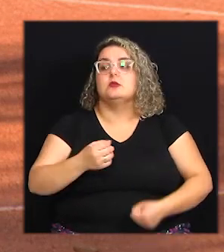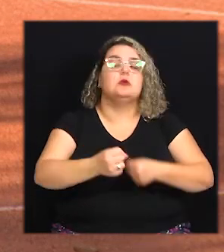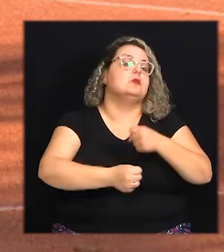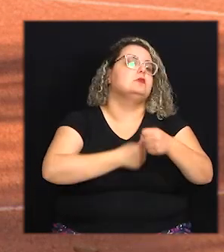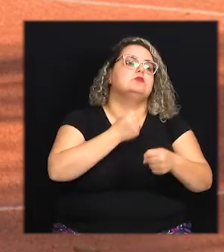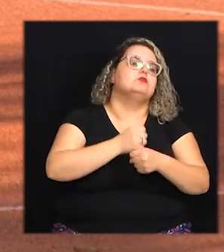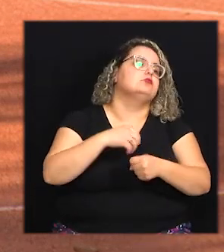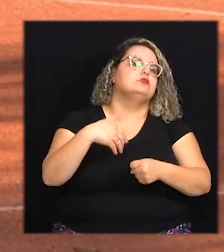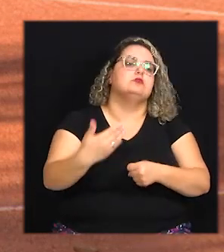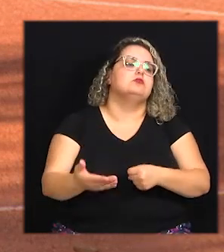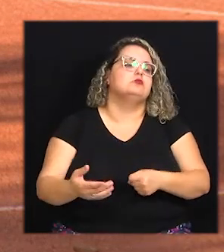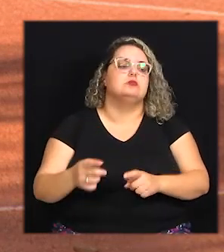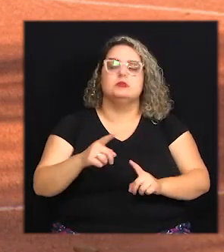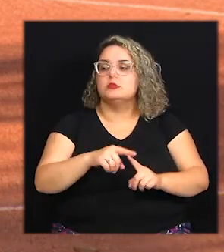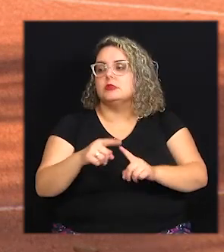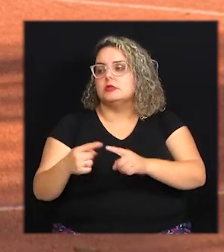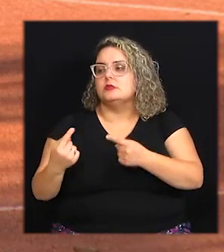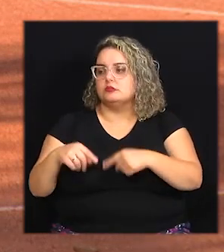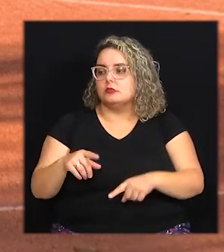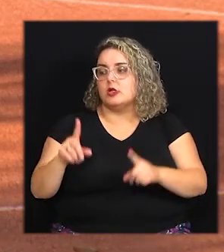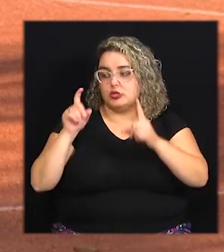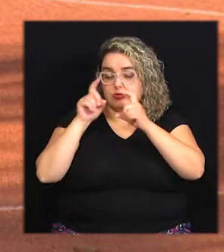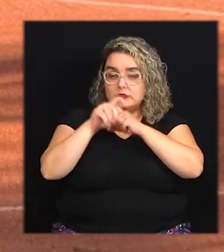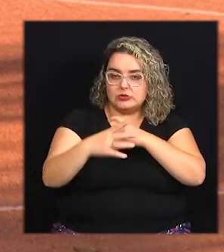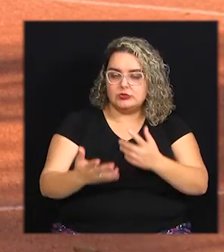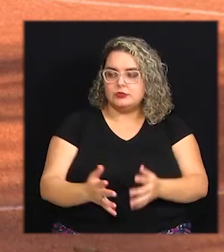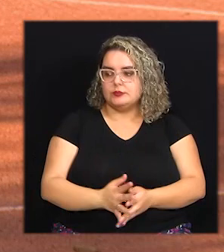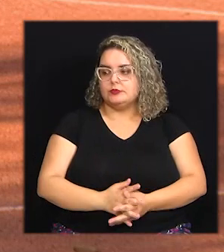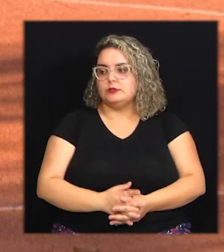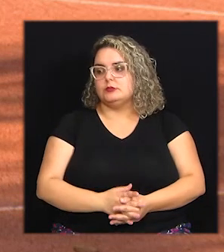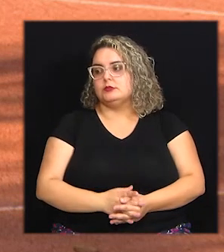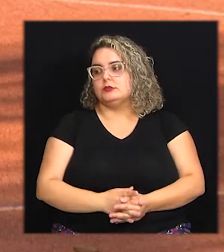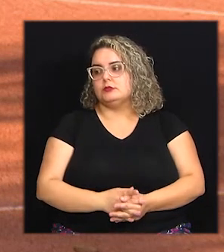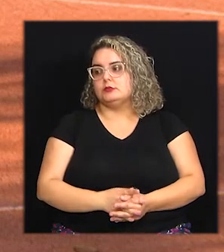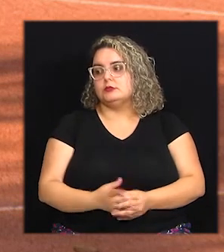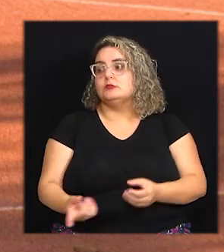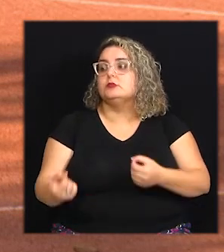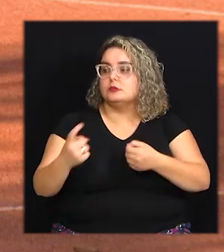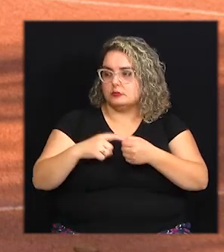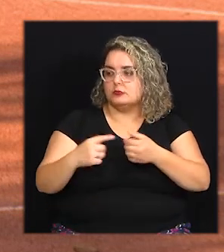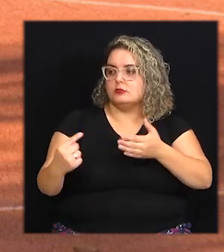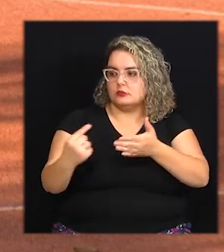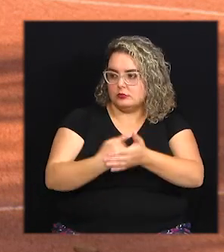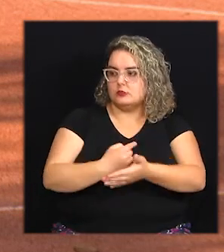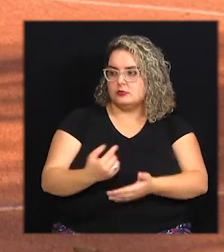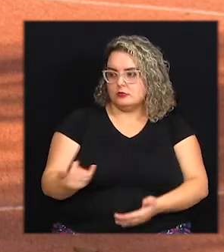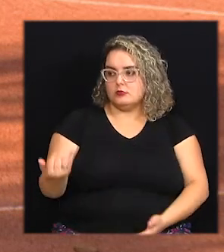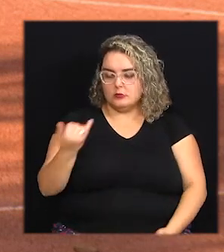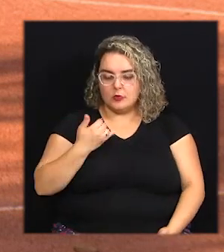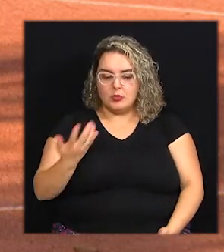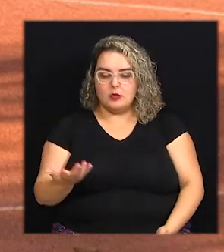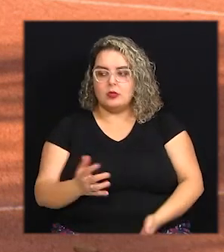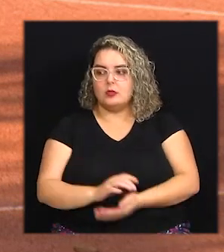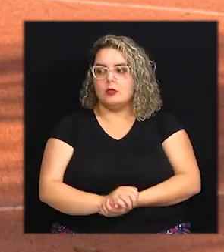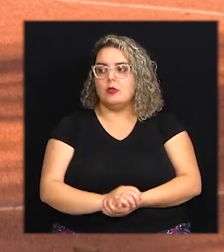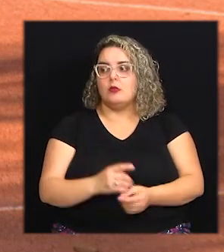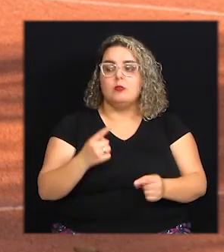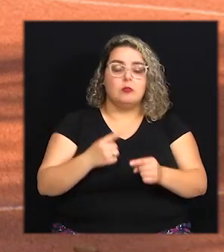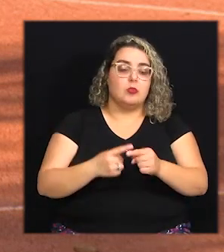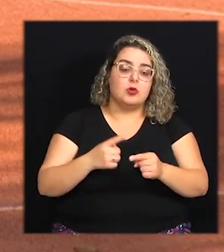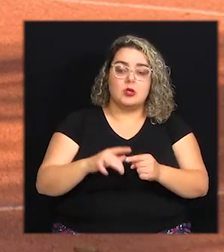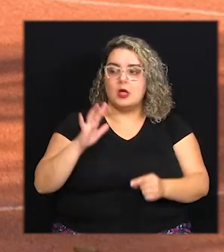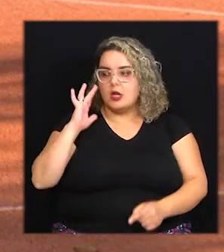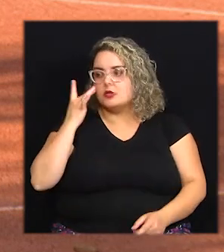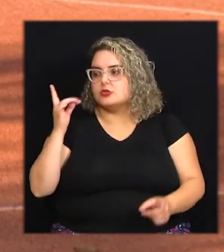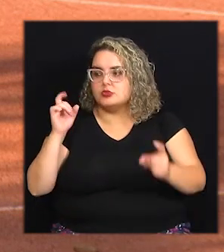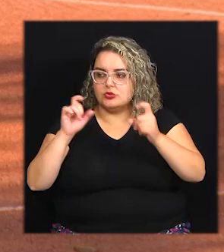que ano que vem eu pretendo jogar esse tipo de torneio, é bem difícil. E voltando na pergunta anterior também que você falou de